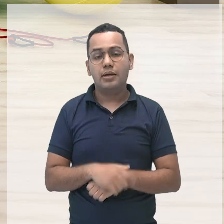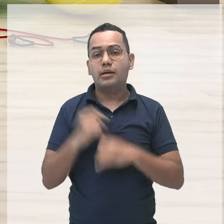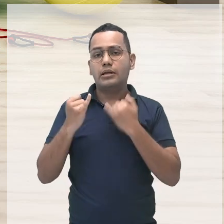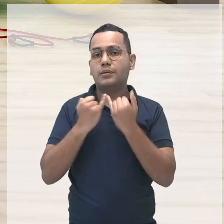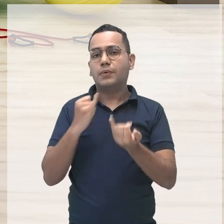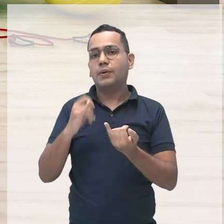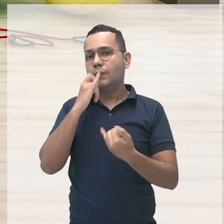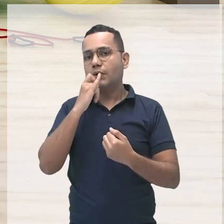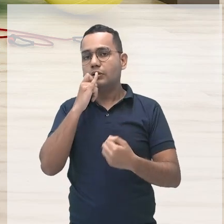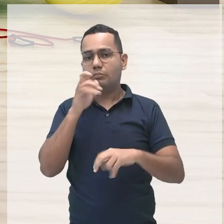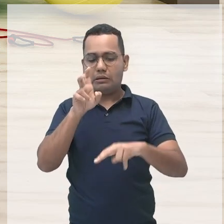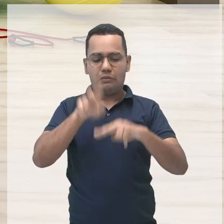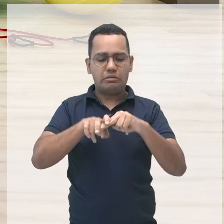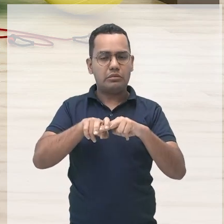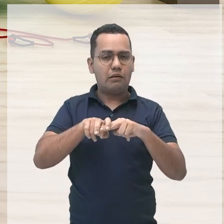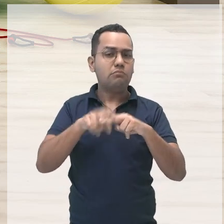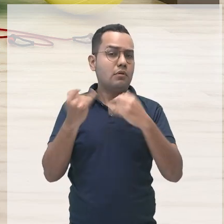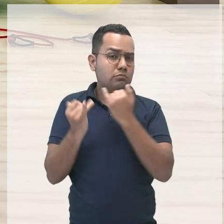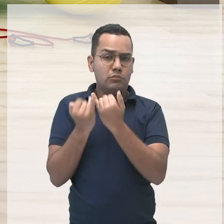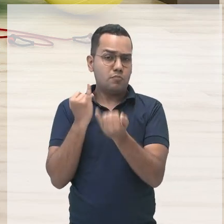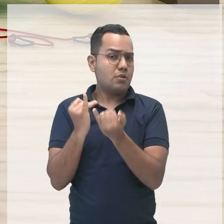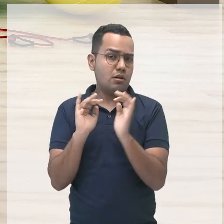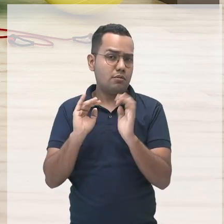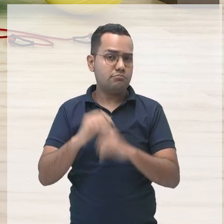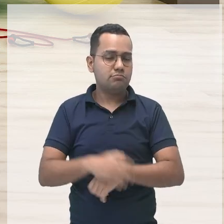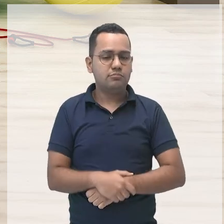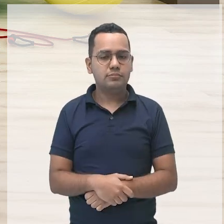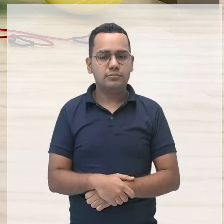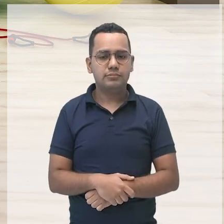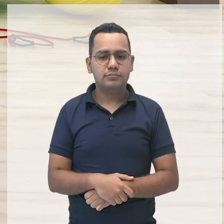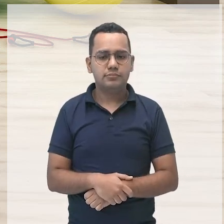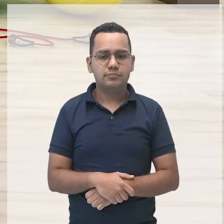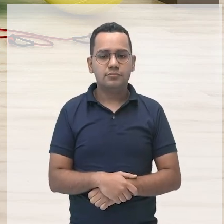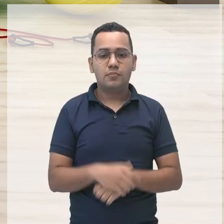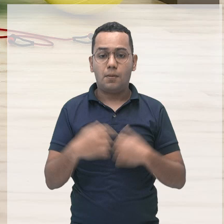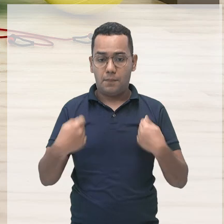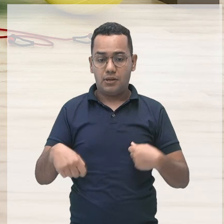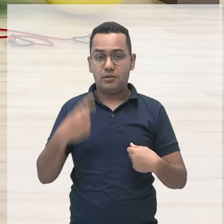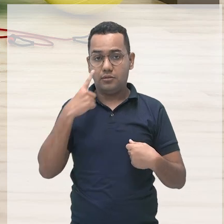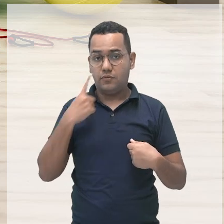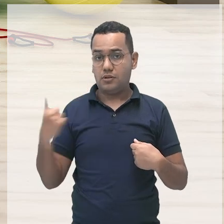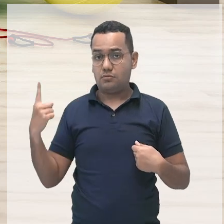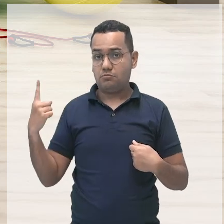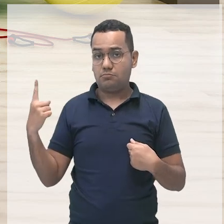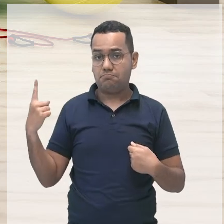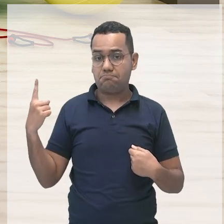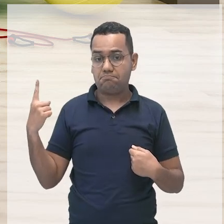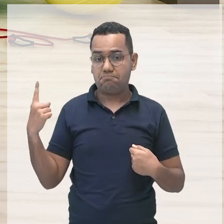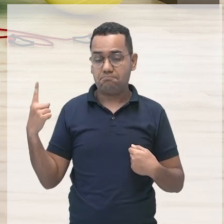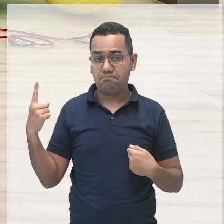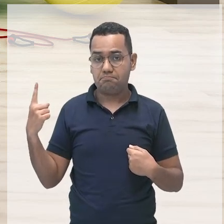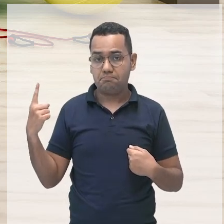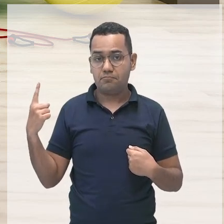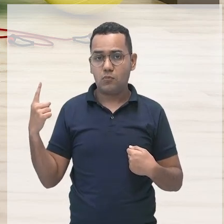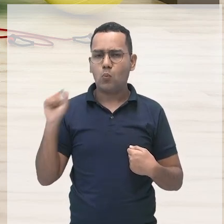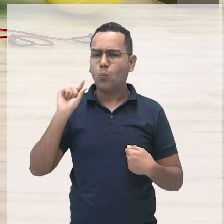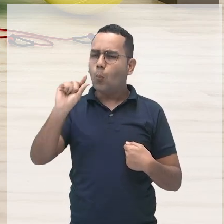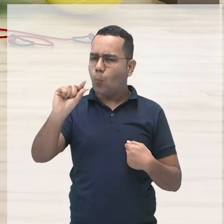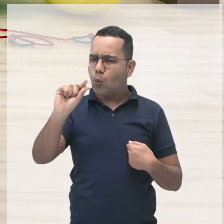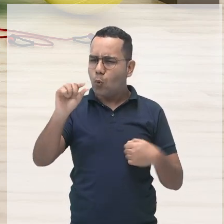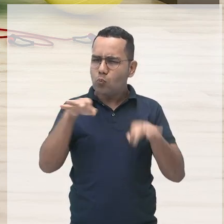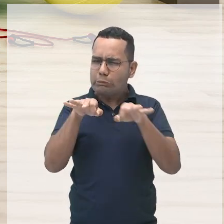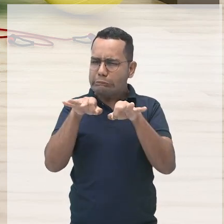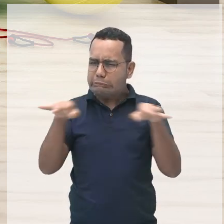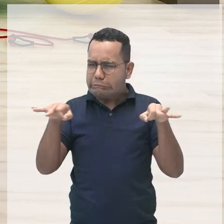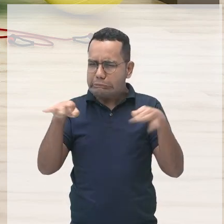ali sentando numa cadeira, tá bom? Então, para isso, eu vou afastar as minhas pernas, ok?